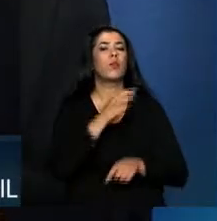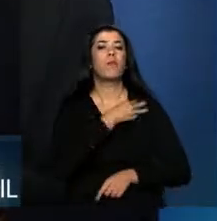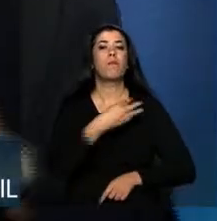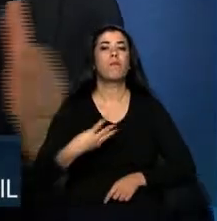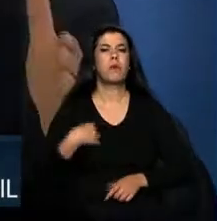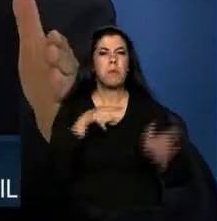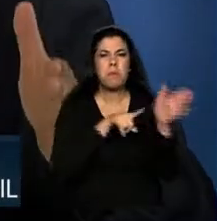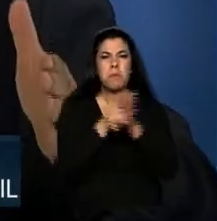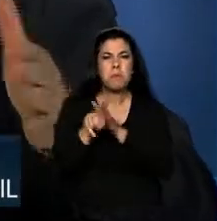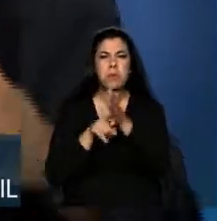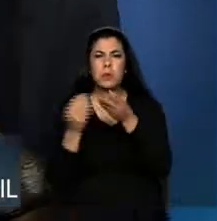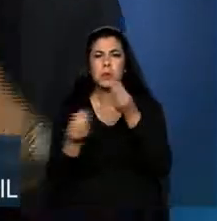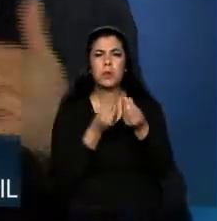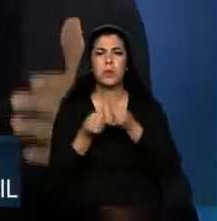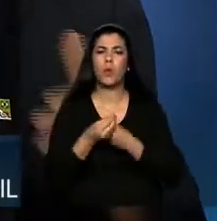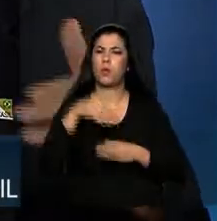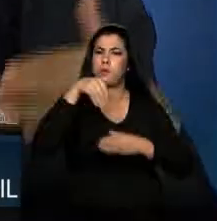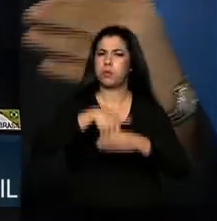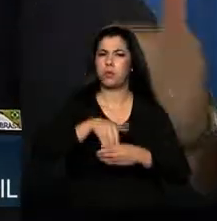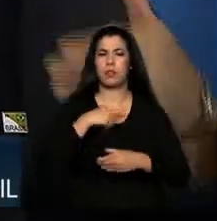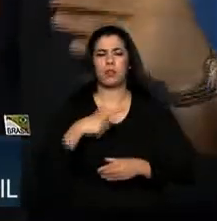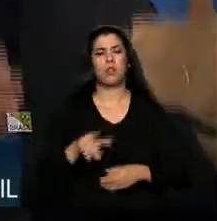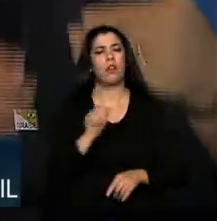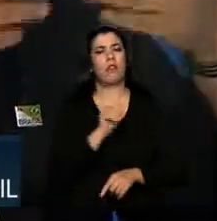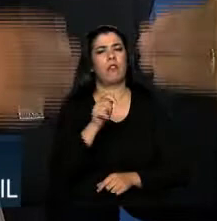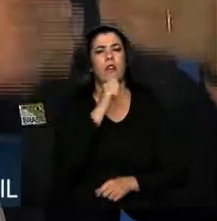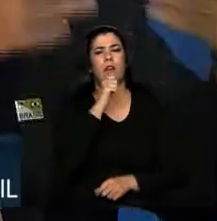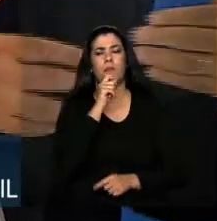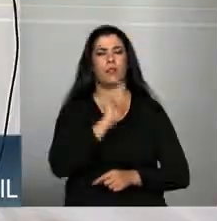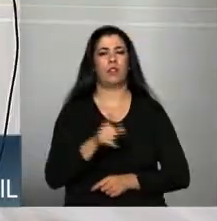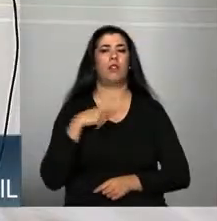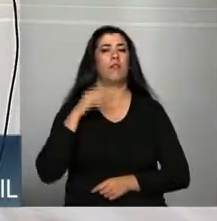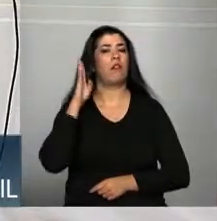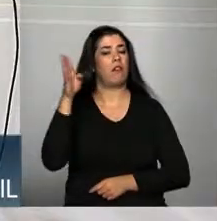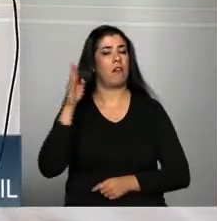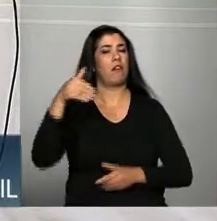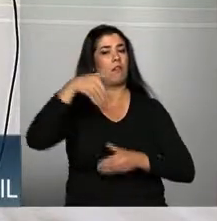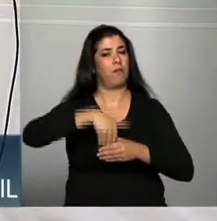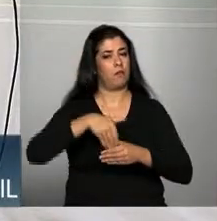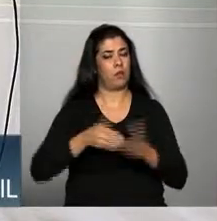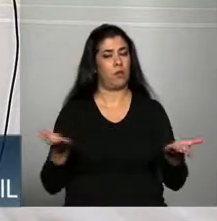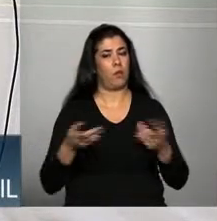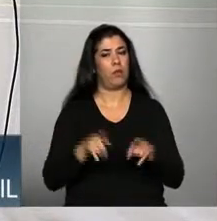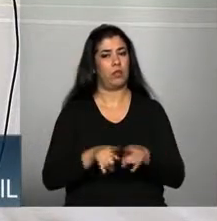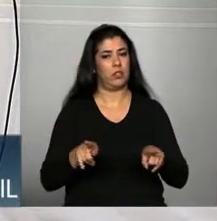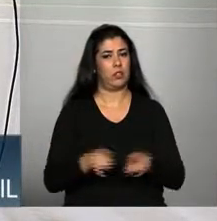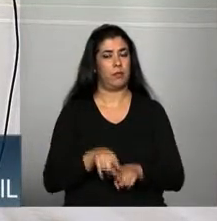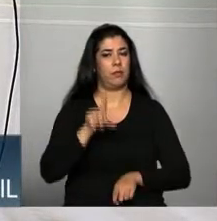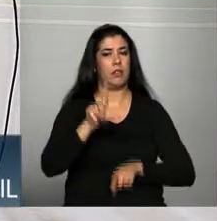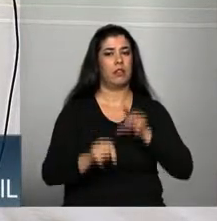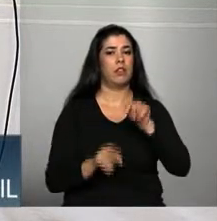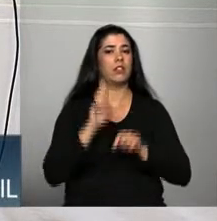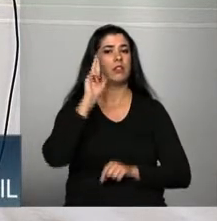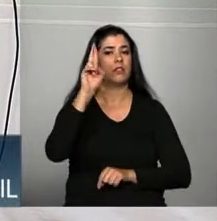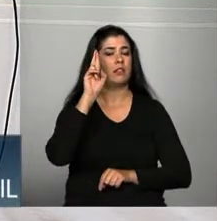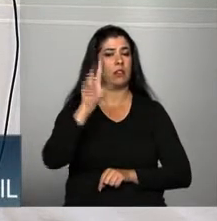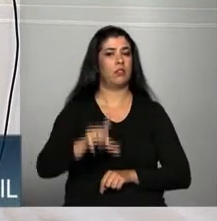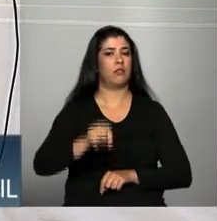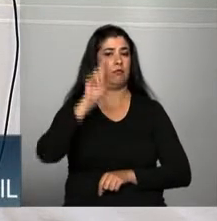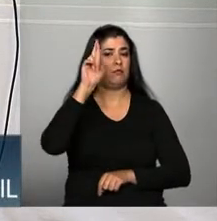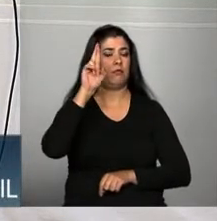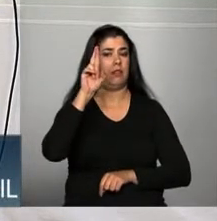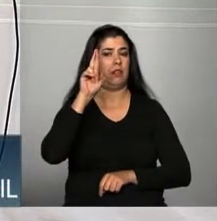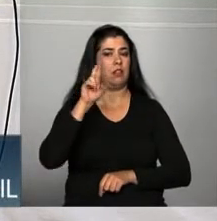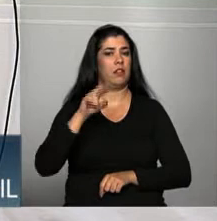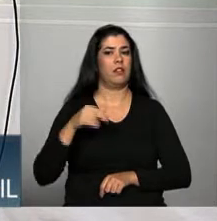votou, não votou, como é que está? E os ministros disseram, não, presidenta, está sendo votado, inclusive hoje, os destaques no Congresso Nacional.